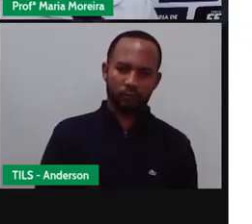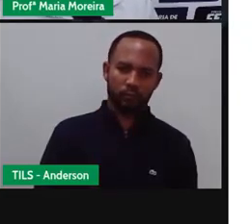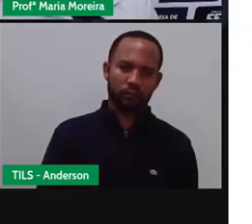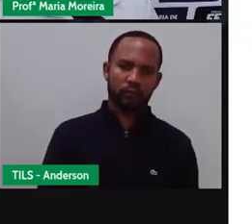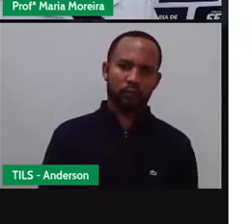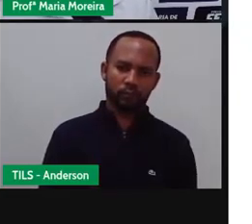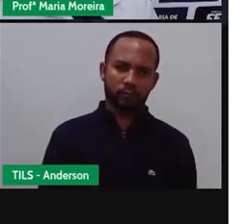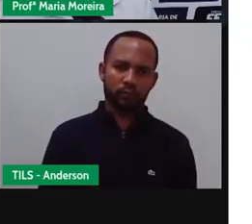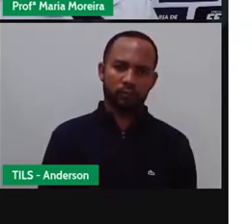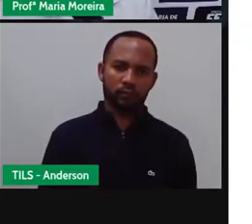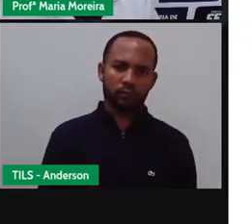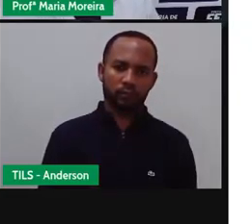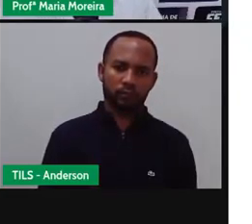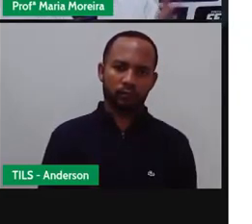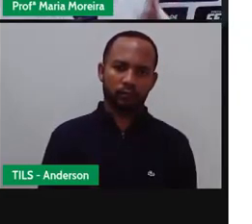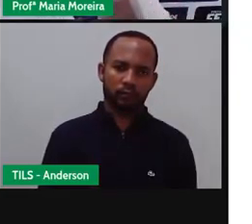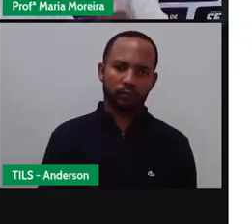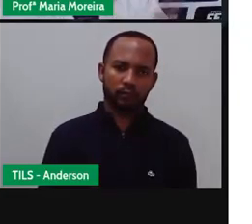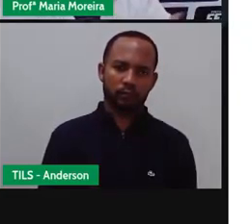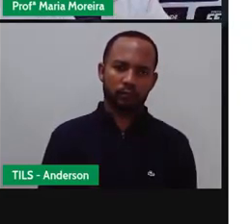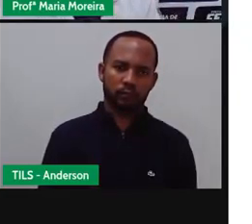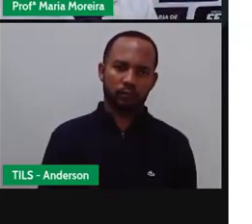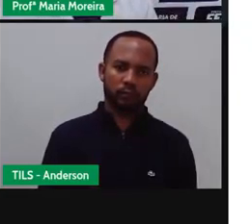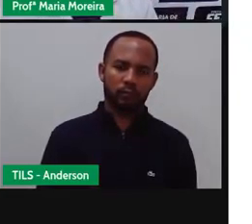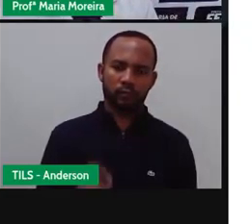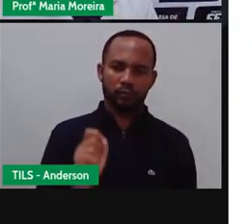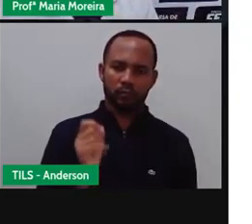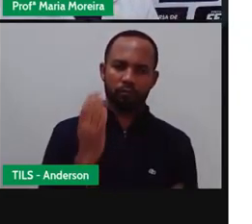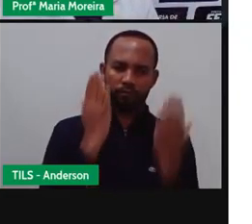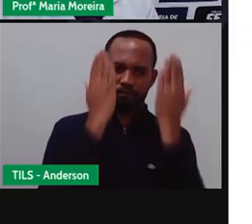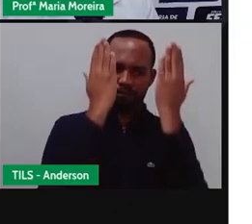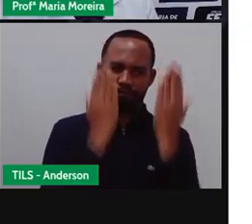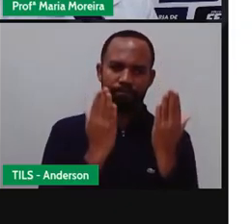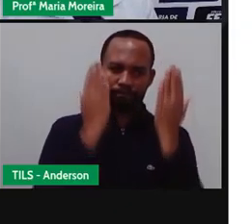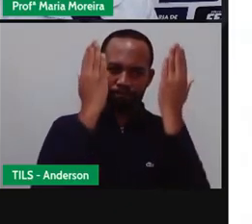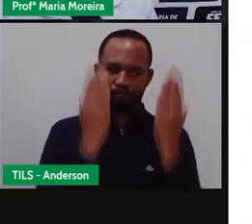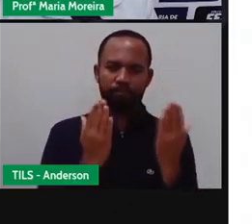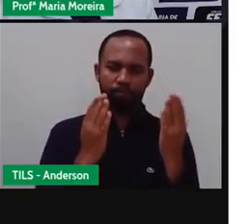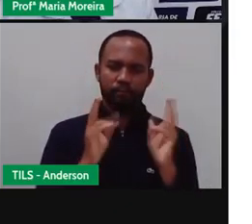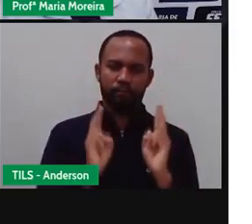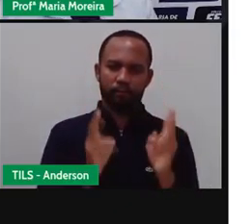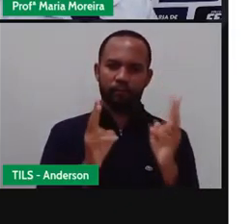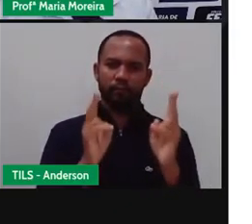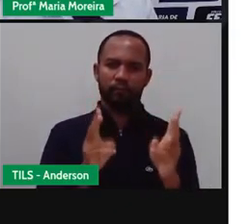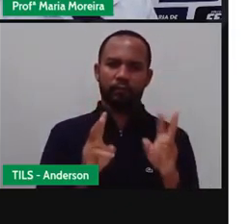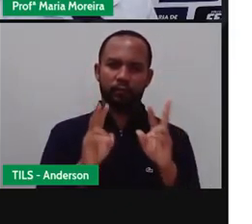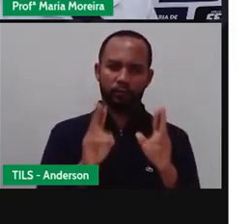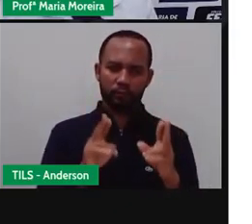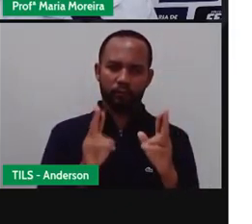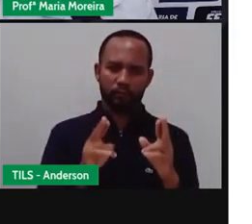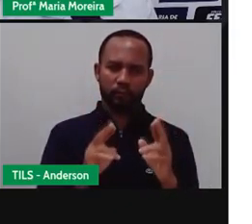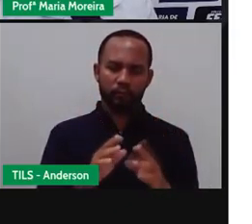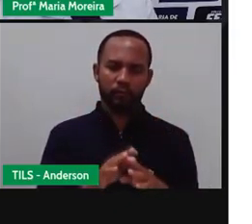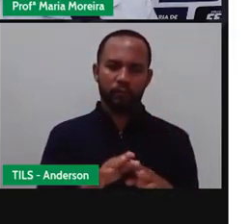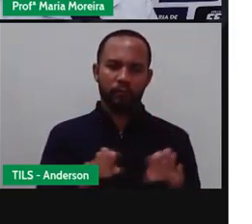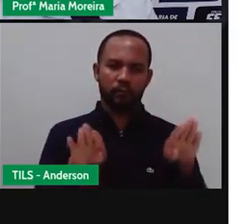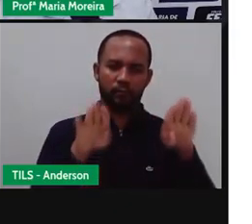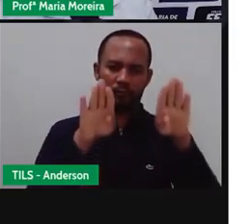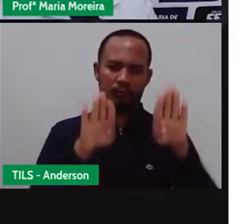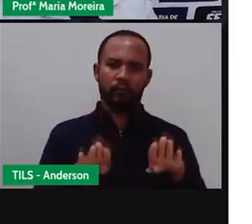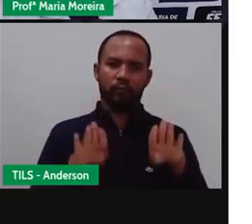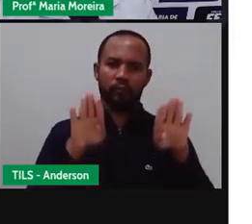dessa imagem. Certo? Então, isso é simetria, tá? A formiga continuou o quê? Ó, com a mesma quantidade